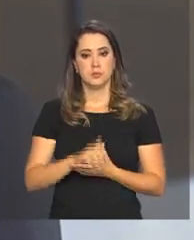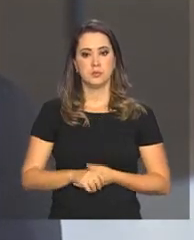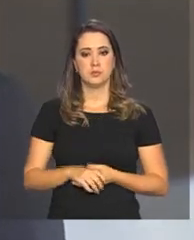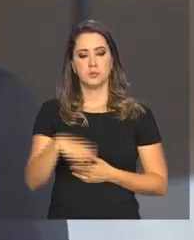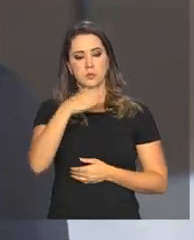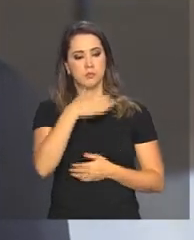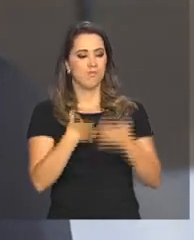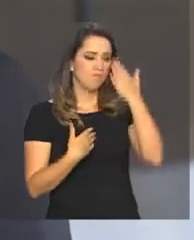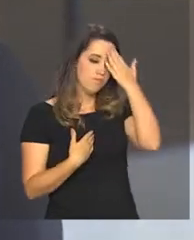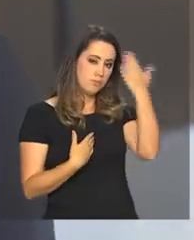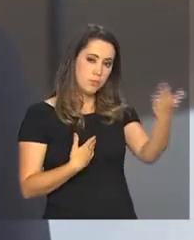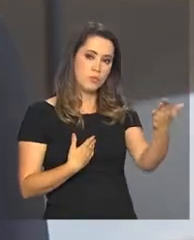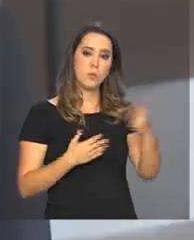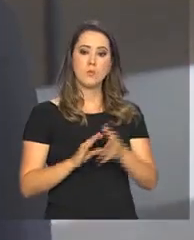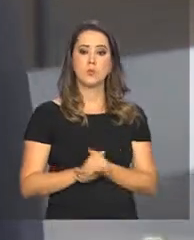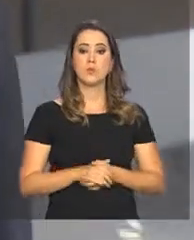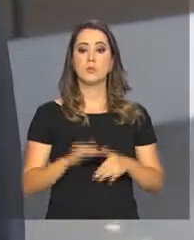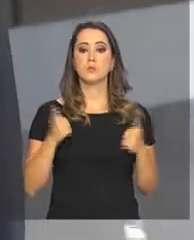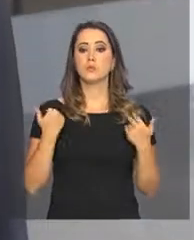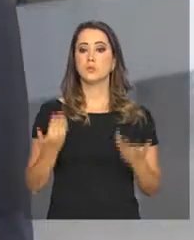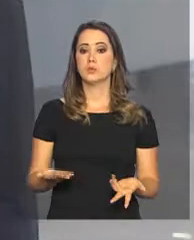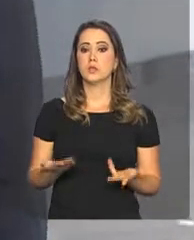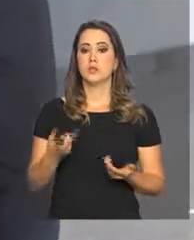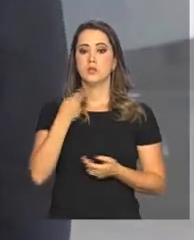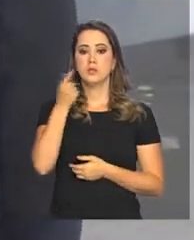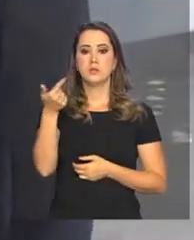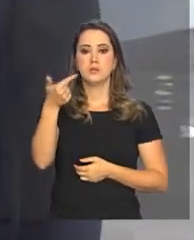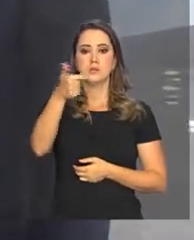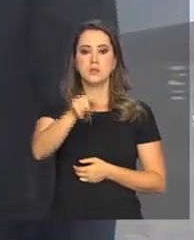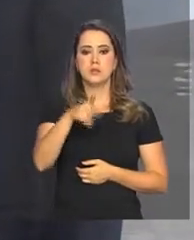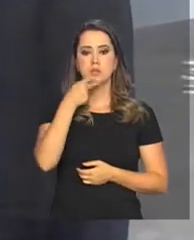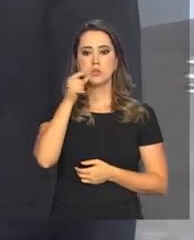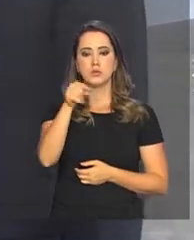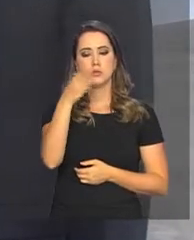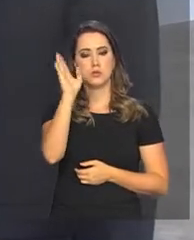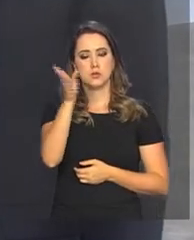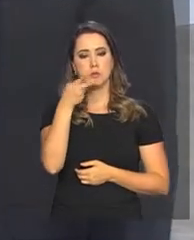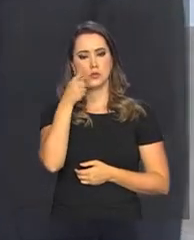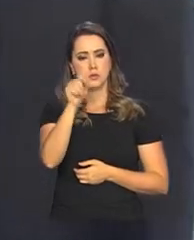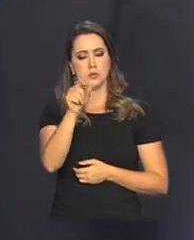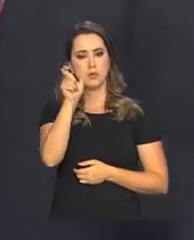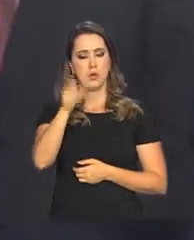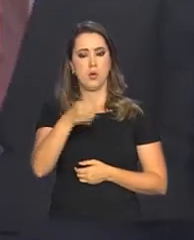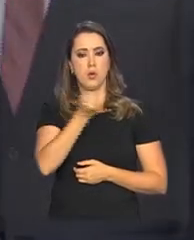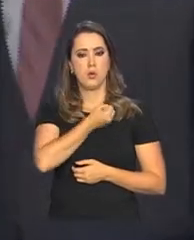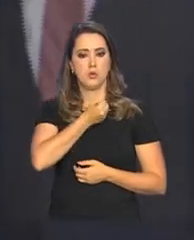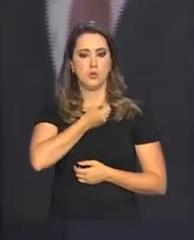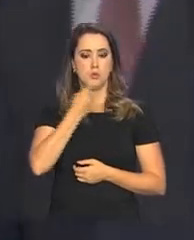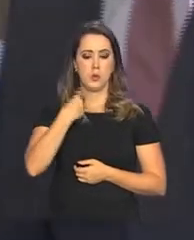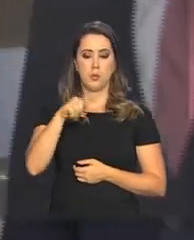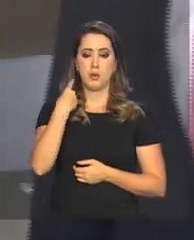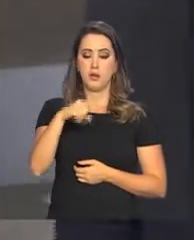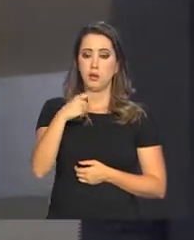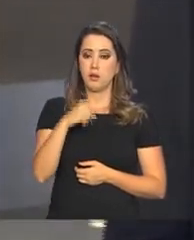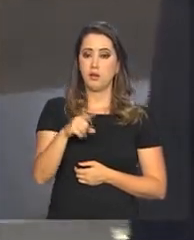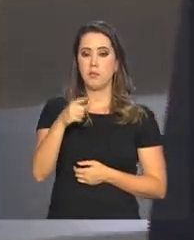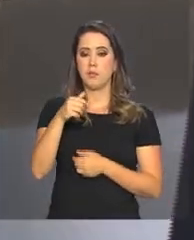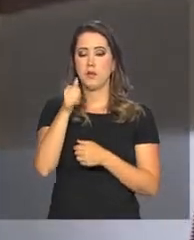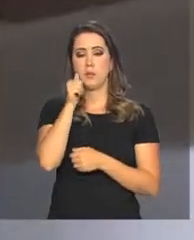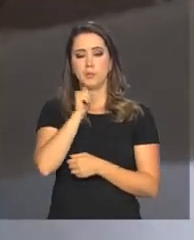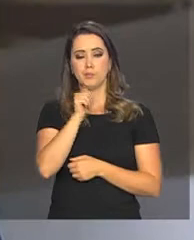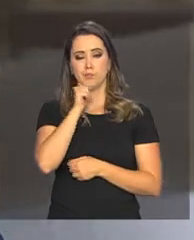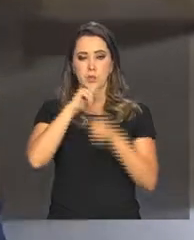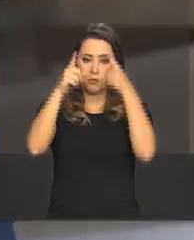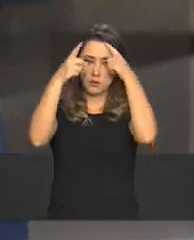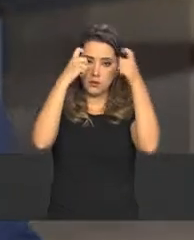obrigado pela entrevista o secretário portanto reforçando o que disse o secretário o número para denúncias de violência contra a mulher é